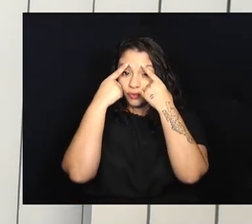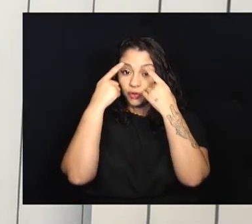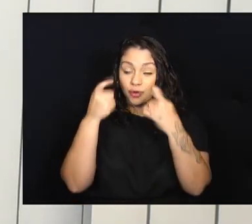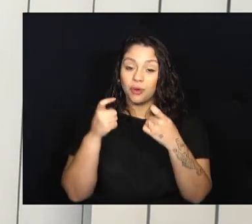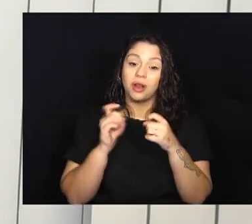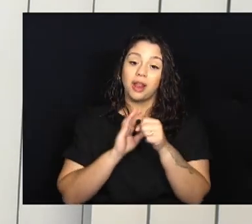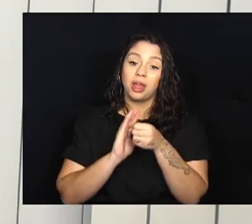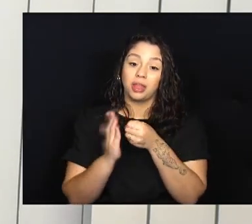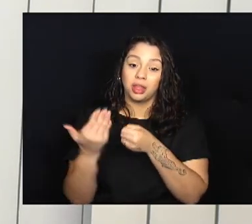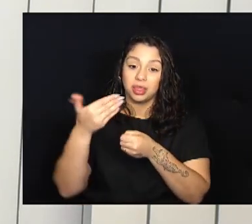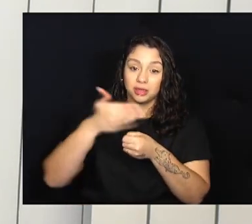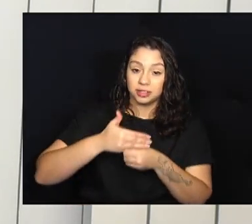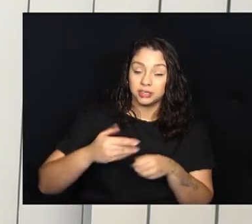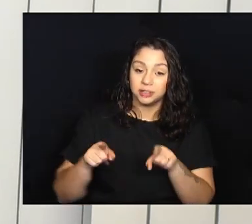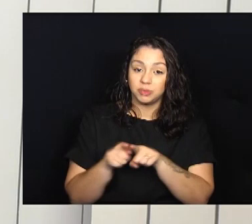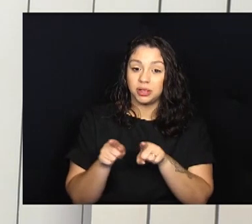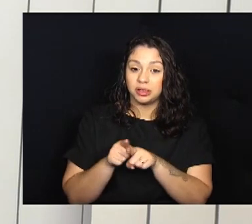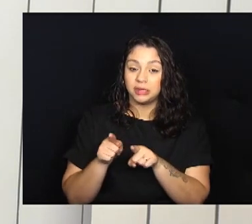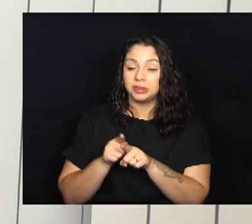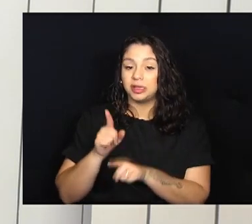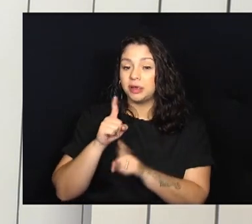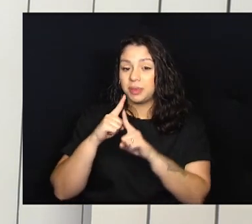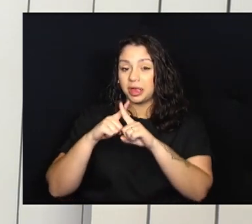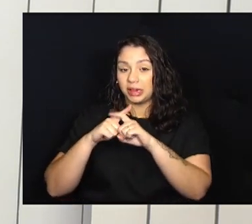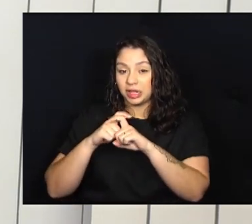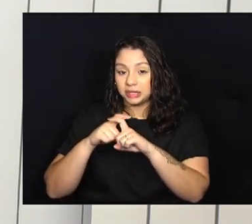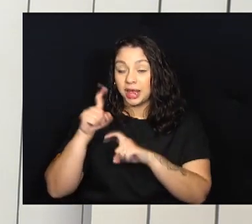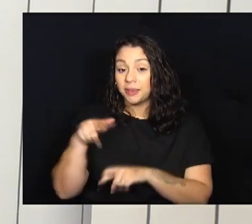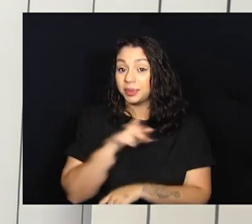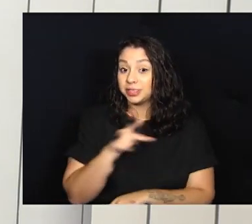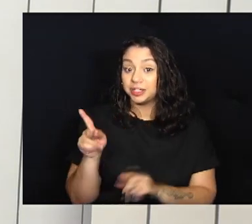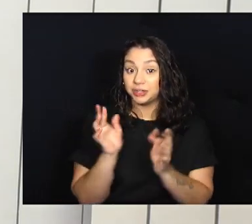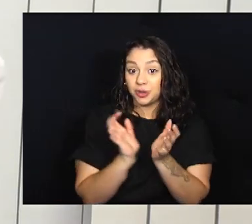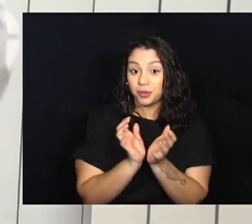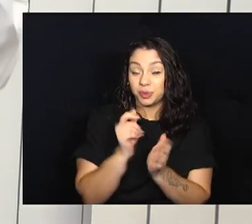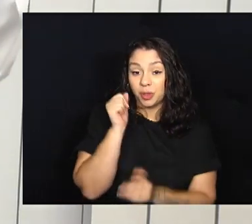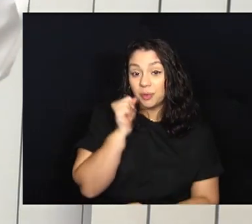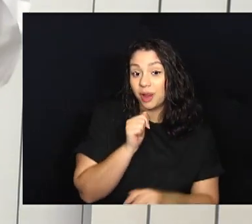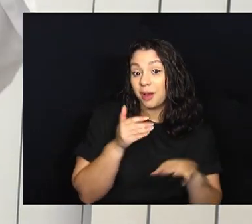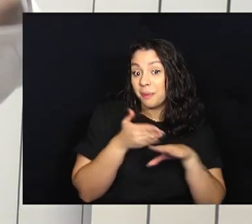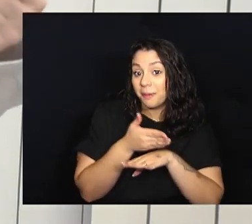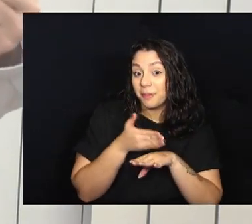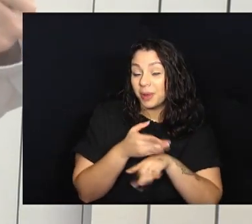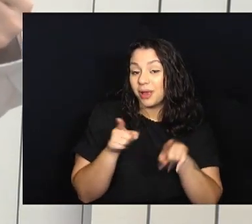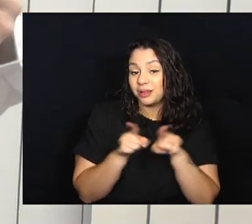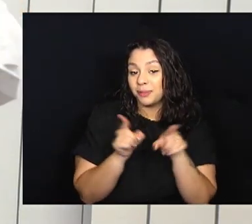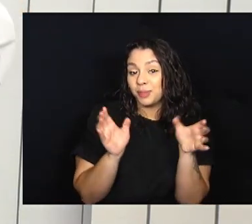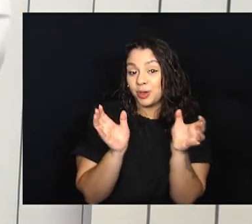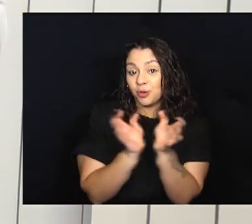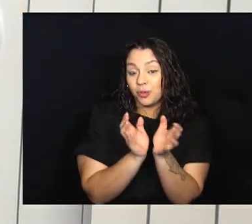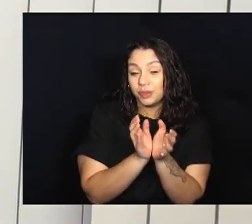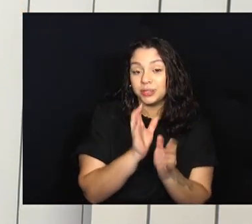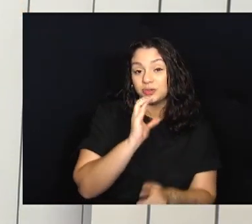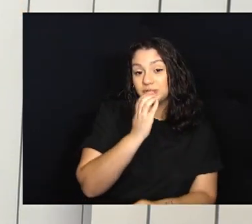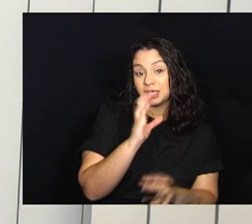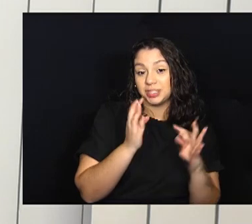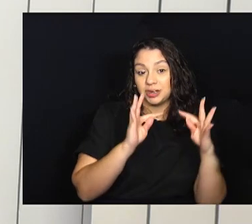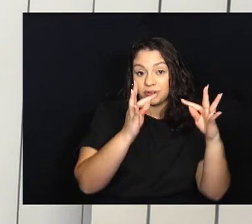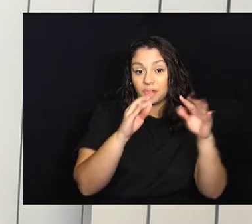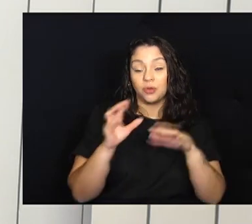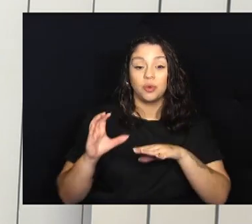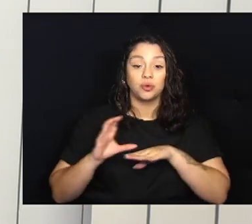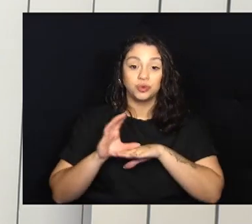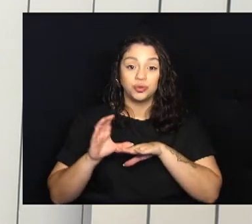fascistas em Campinas. É a presidente da Comissão da Mulher, membro ainda da Comissão de Ciência e Tecnologia, de